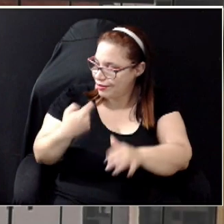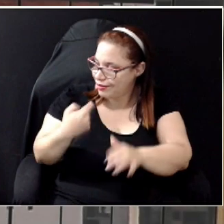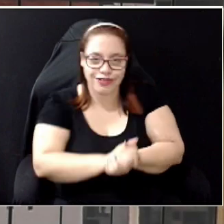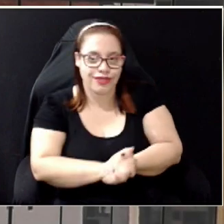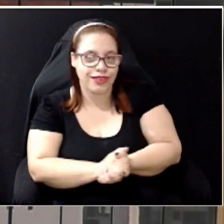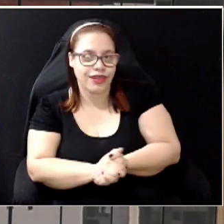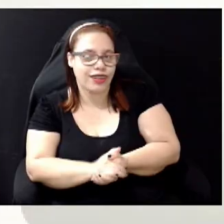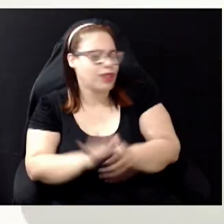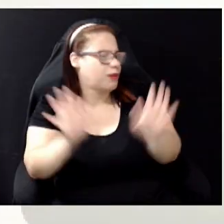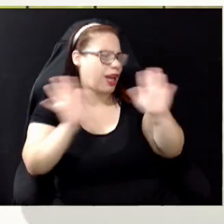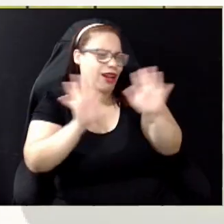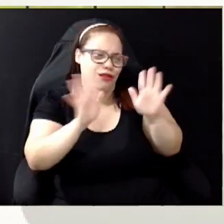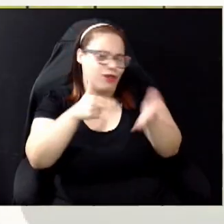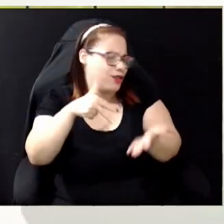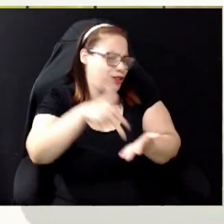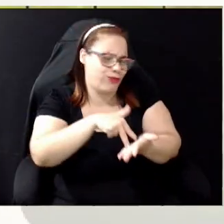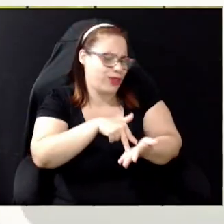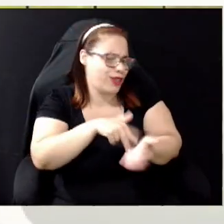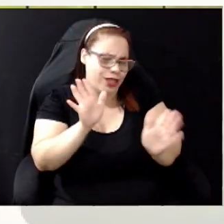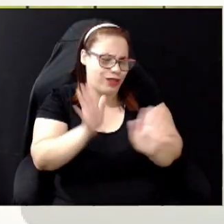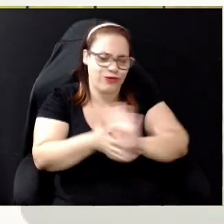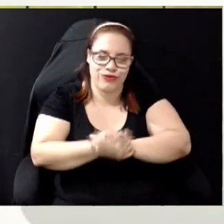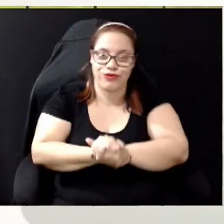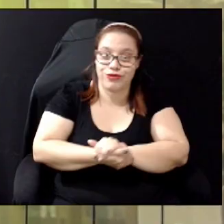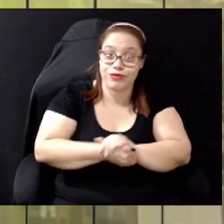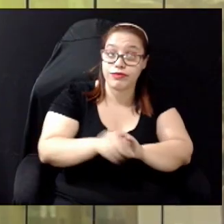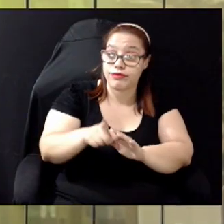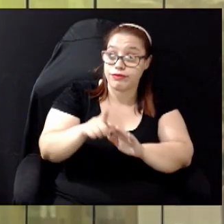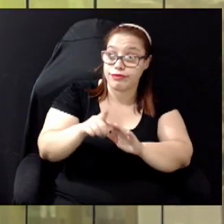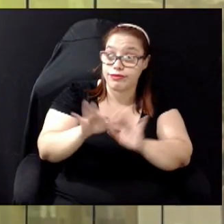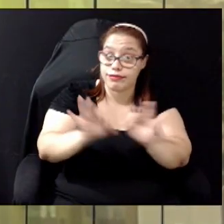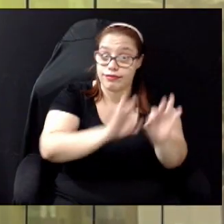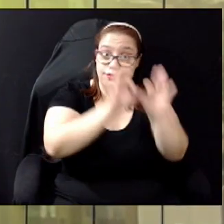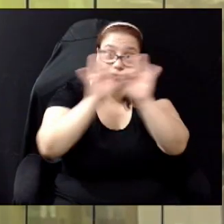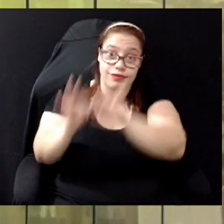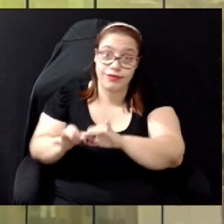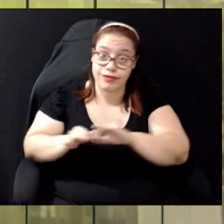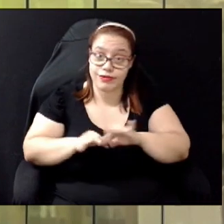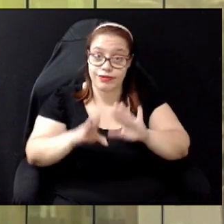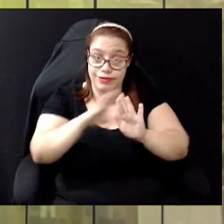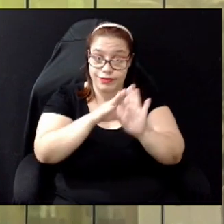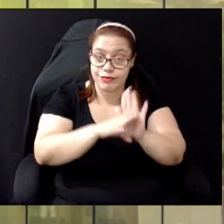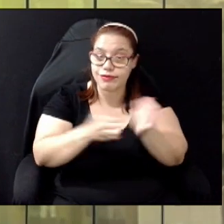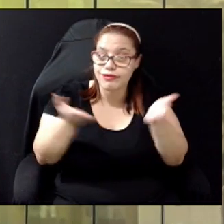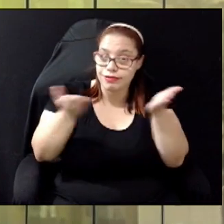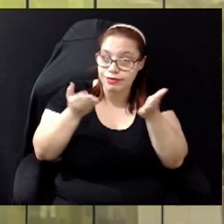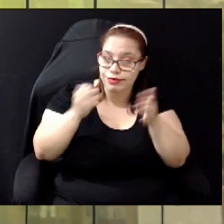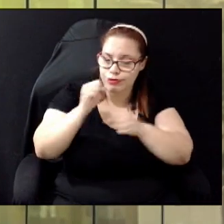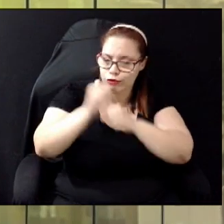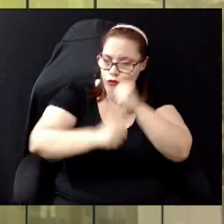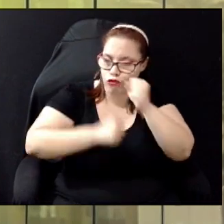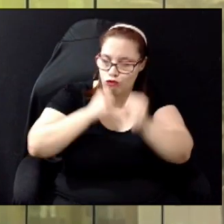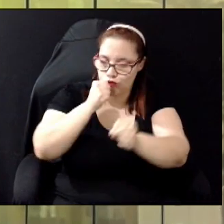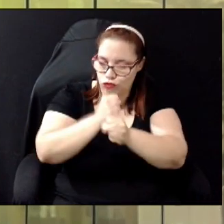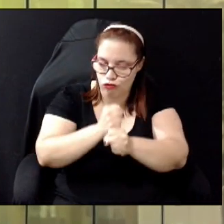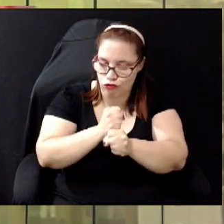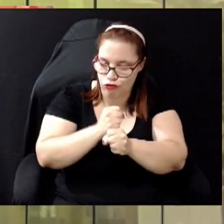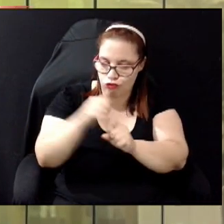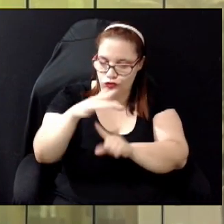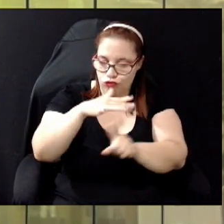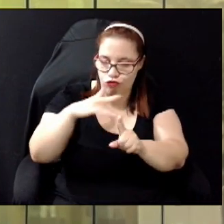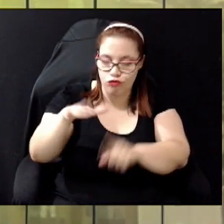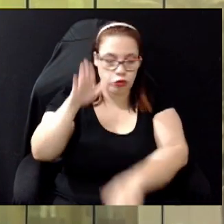para a gente. Imagina, à disposição. E para você que nos assiste, continue com a gente, porque agora é hora daquele